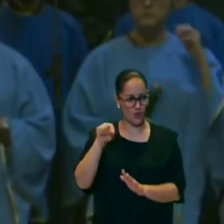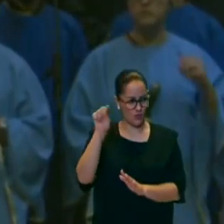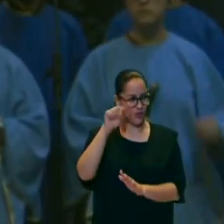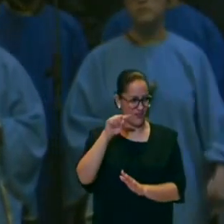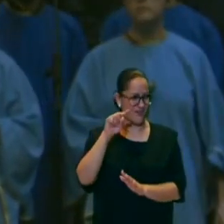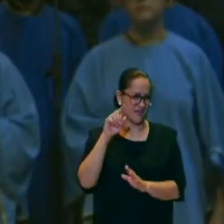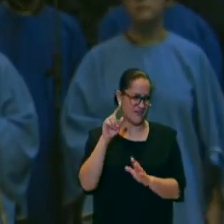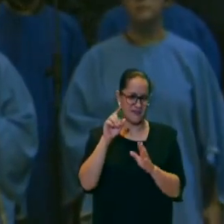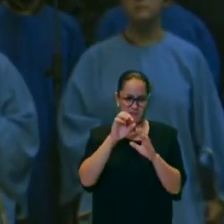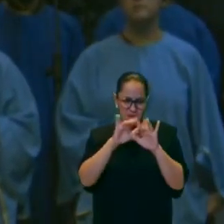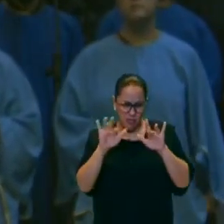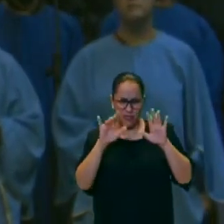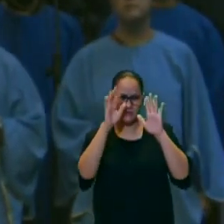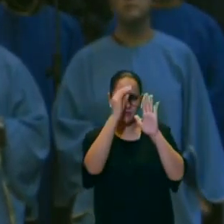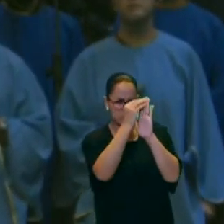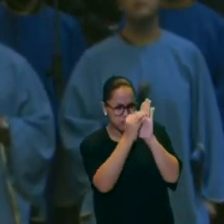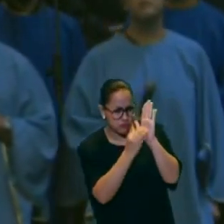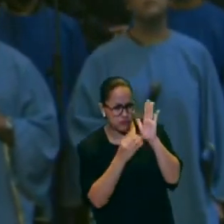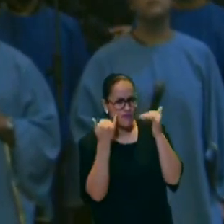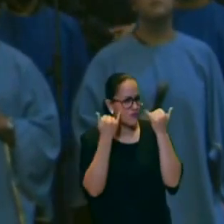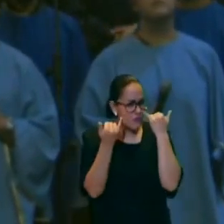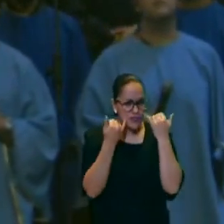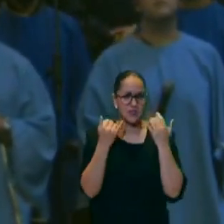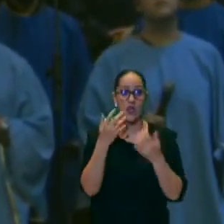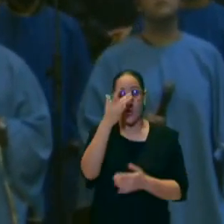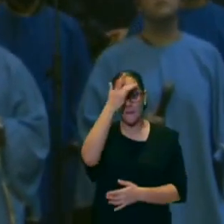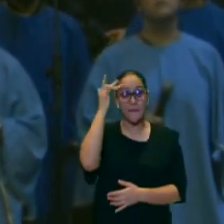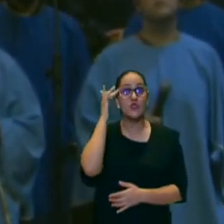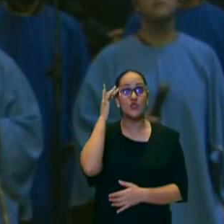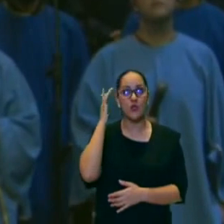pibcuritiba.org.br/Jesus e preenche, tá? E alguém vai